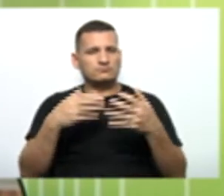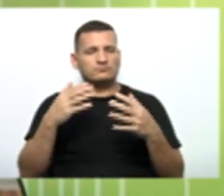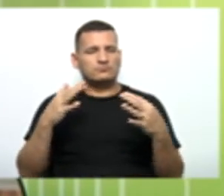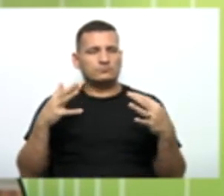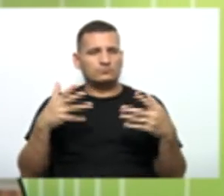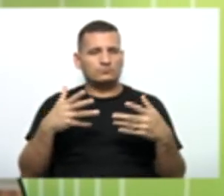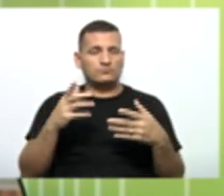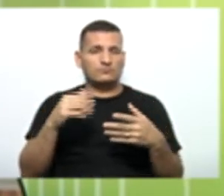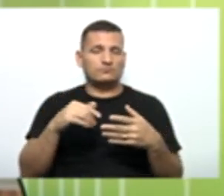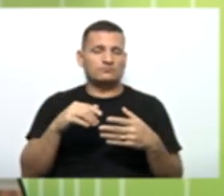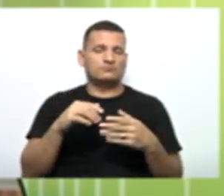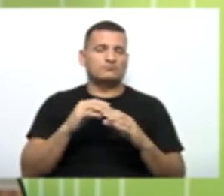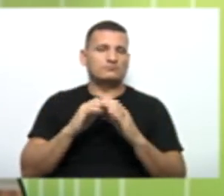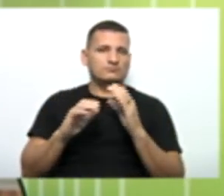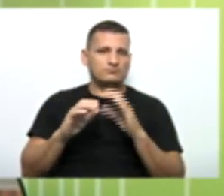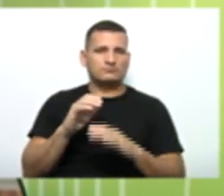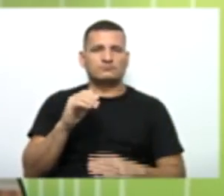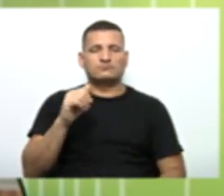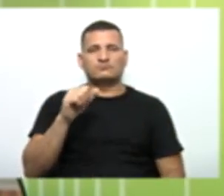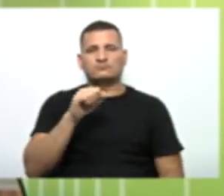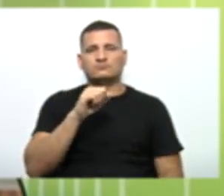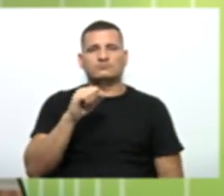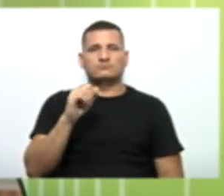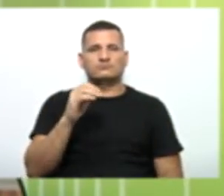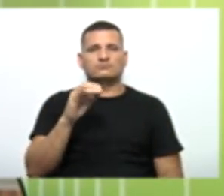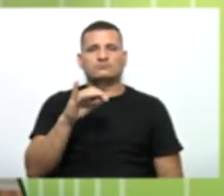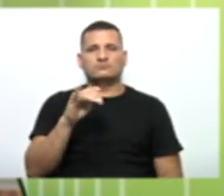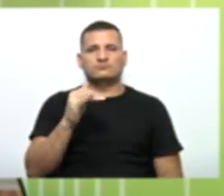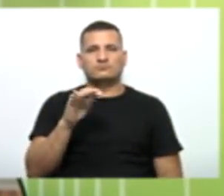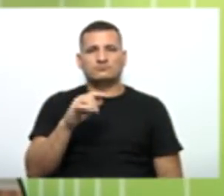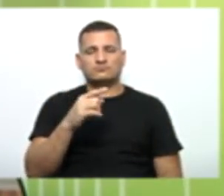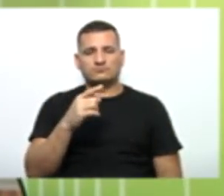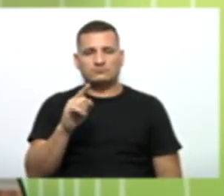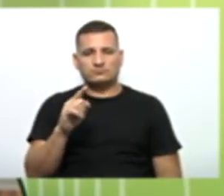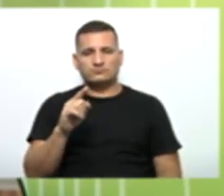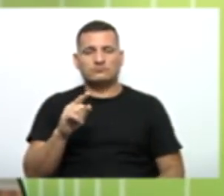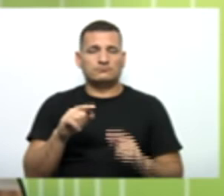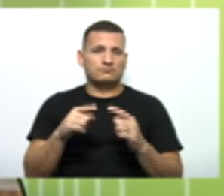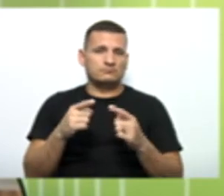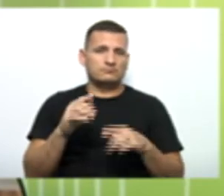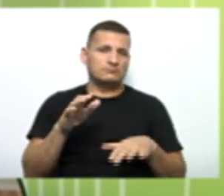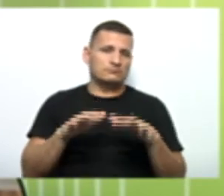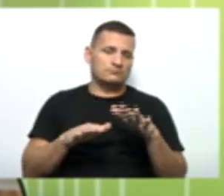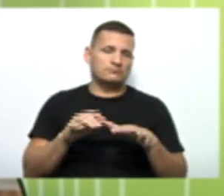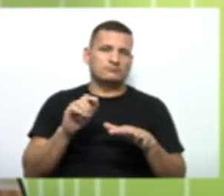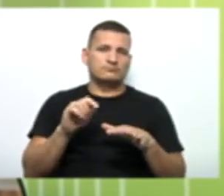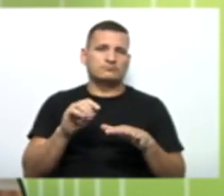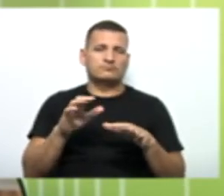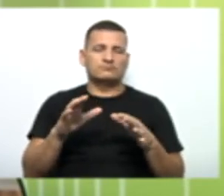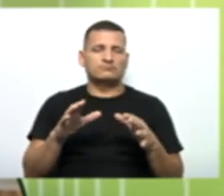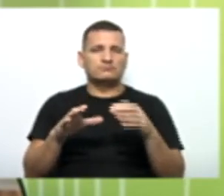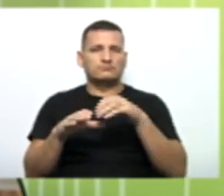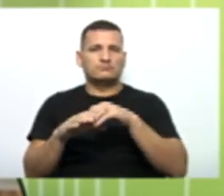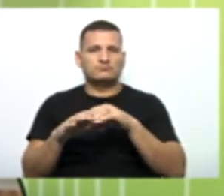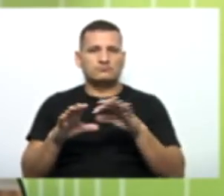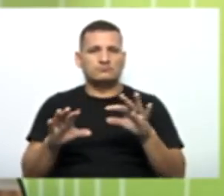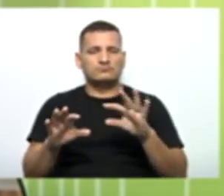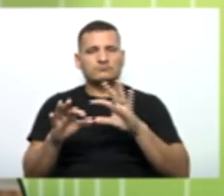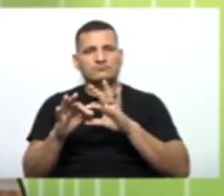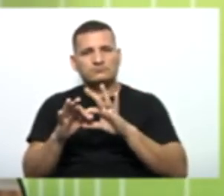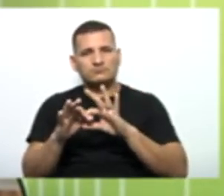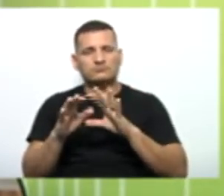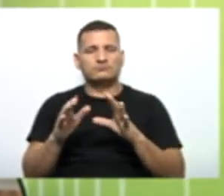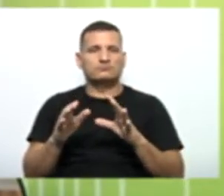são associação, certo? Elas vão associar, mas em algum momento ela vai ser uma composição, ela vai ser uma agregação, uma